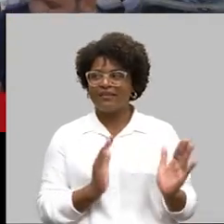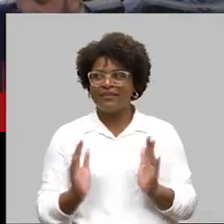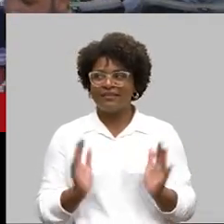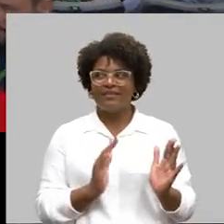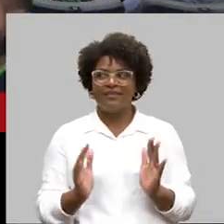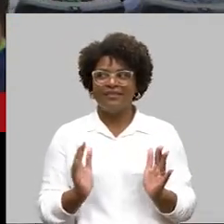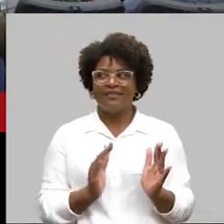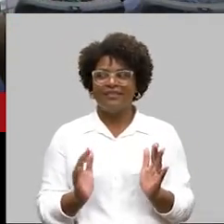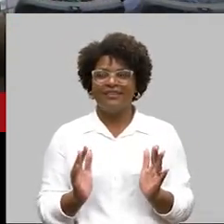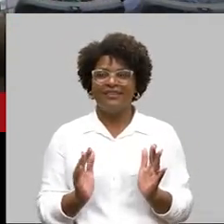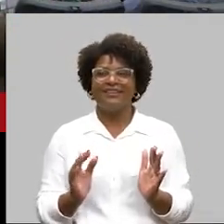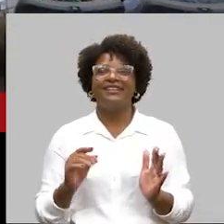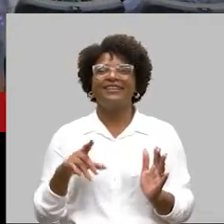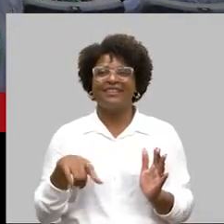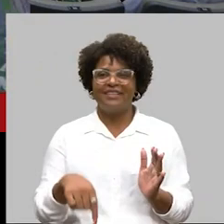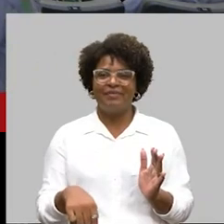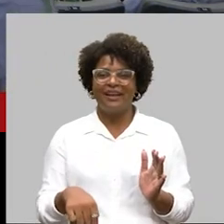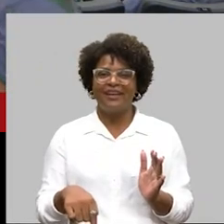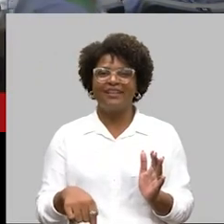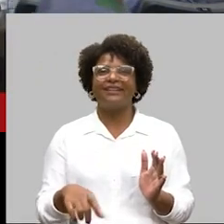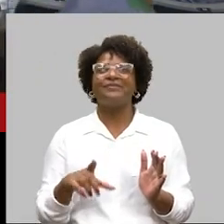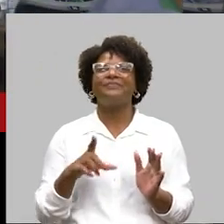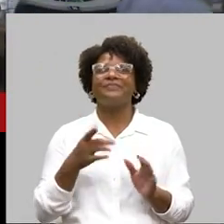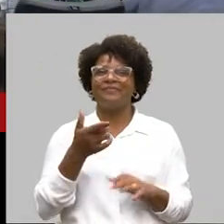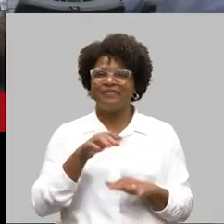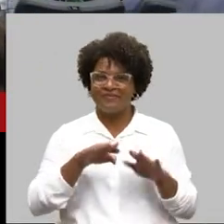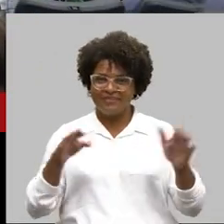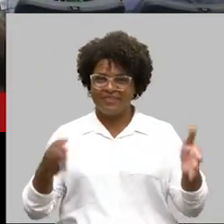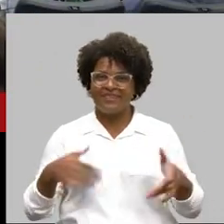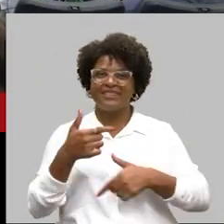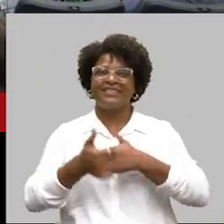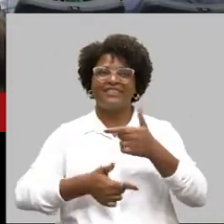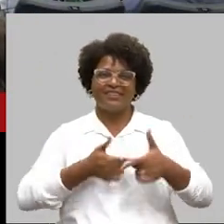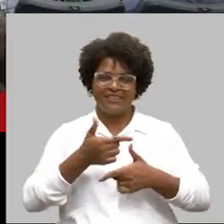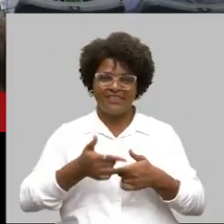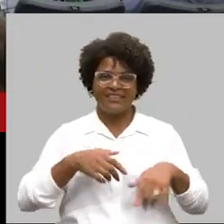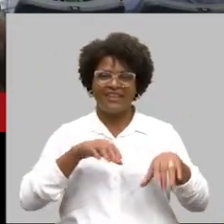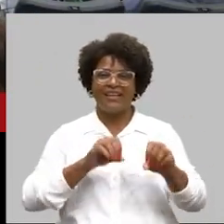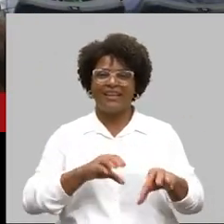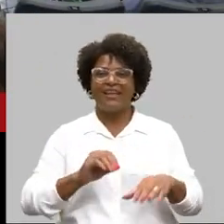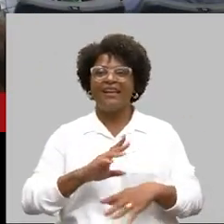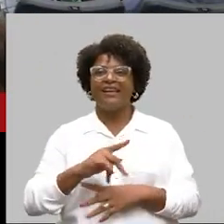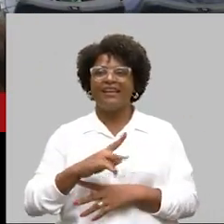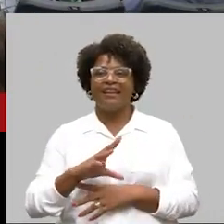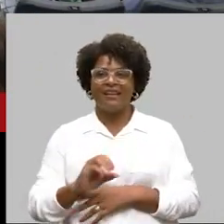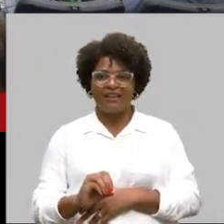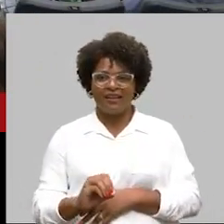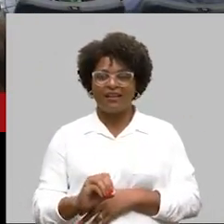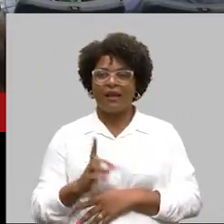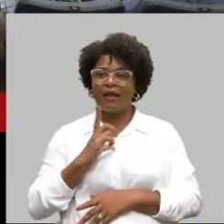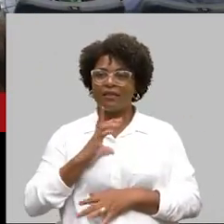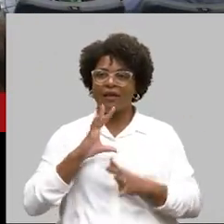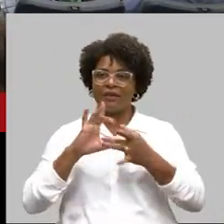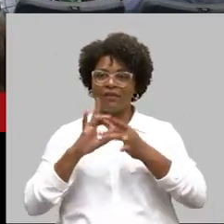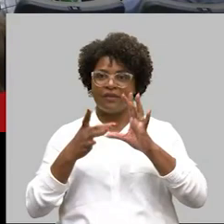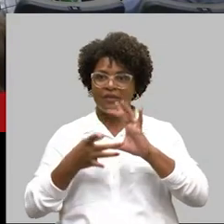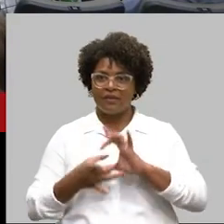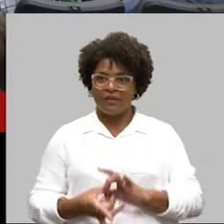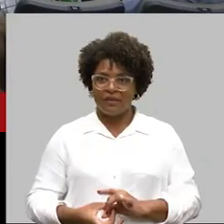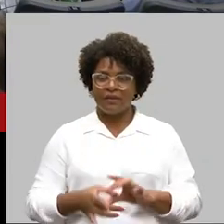acões da primeira mesa de trabalho sobre educação do campo contextualização e